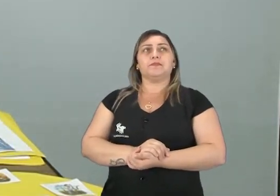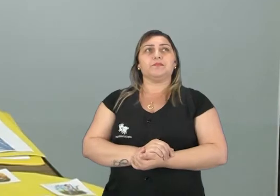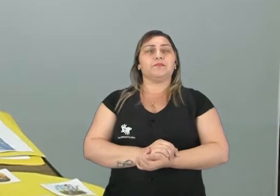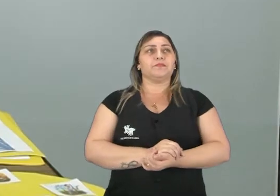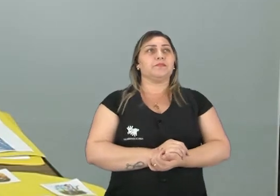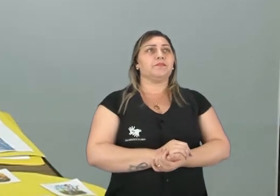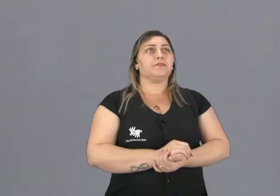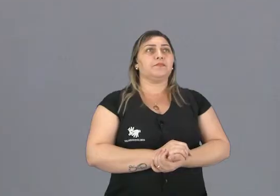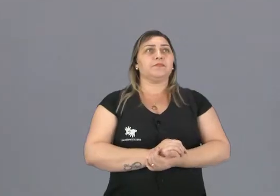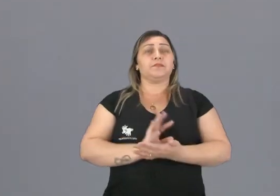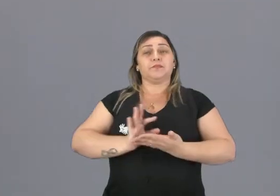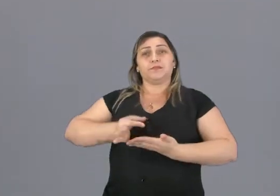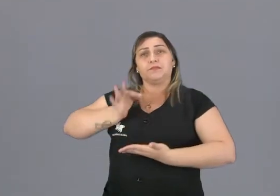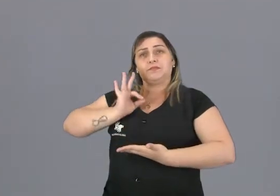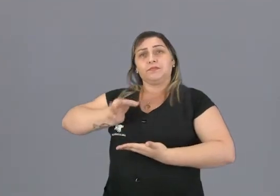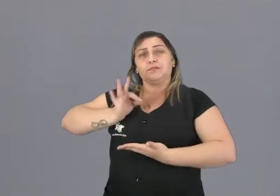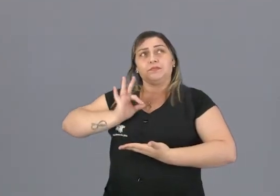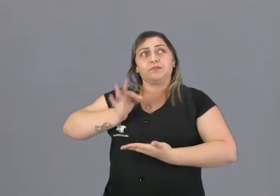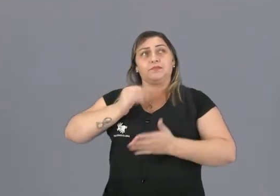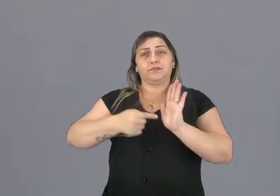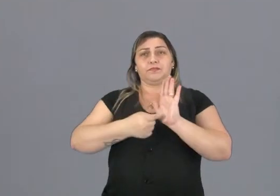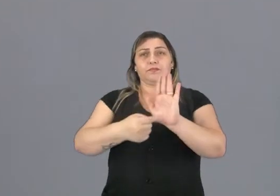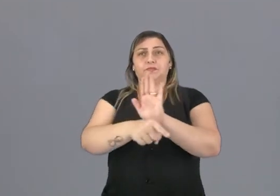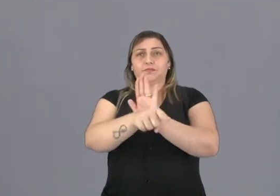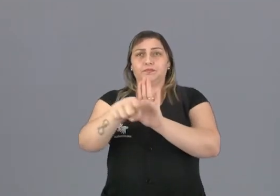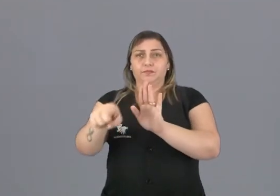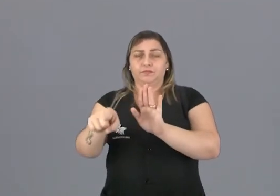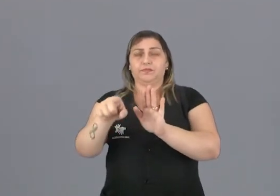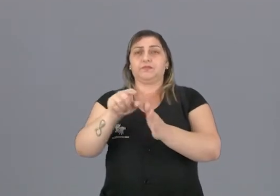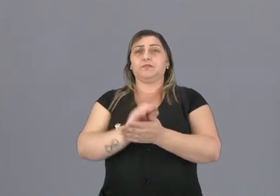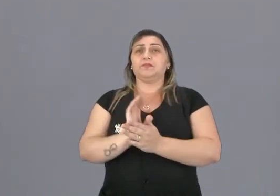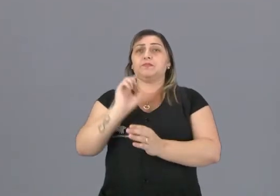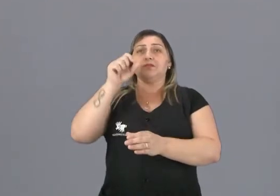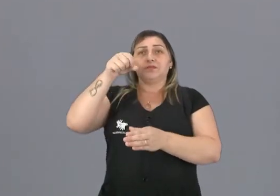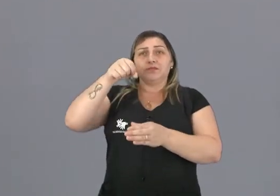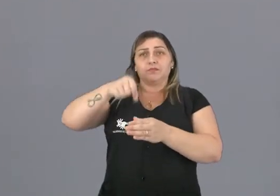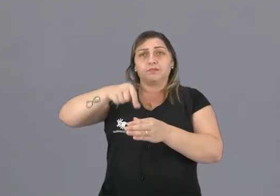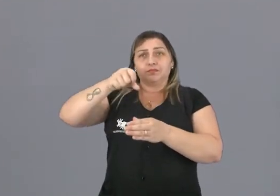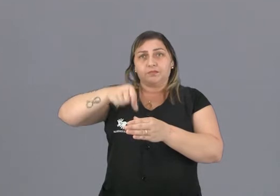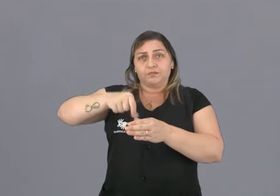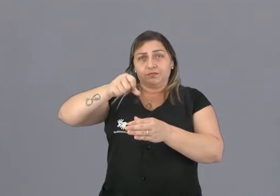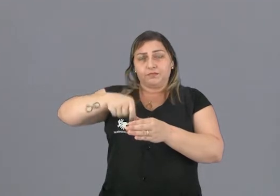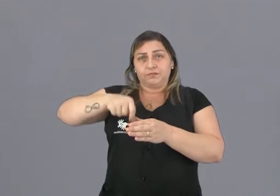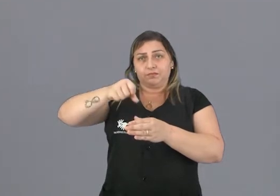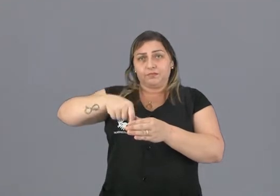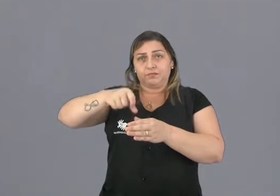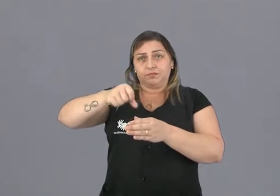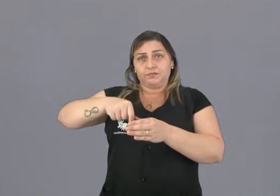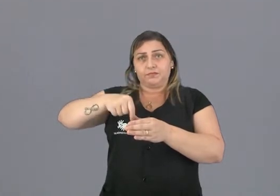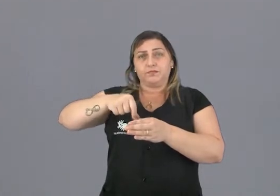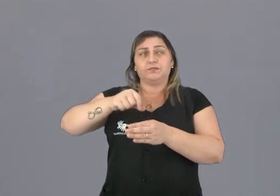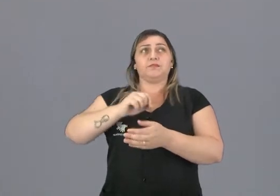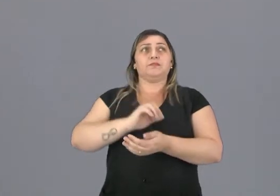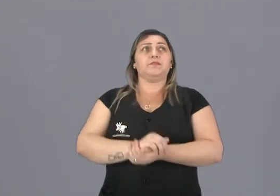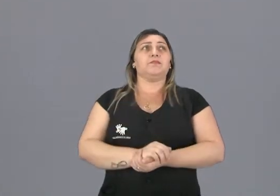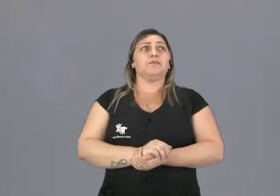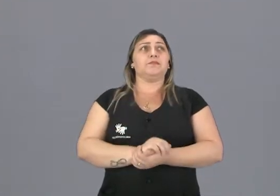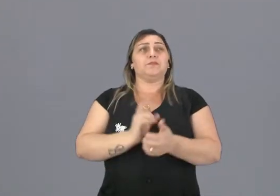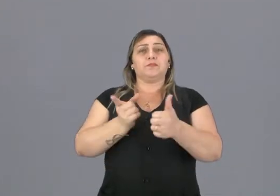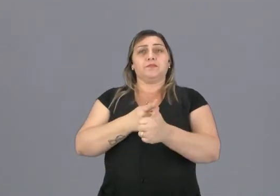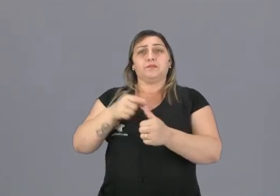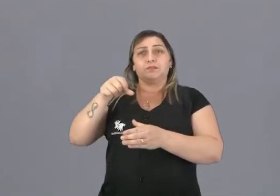Então, o café, tá? Vou mostrar para vocês aqui, o café é plantado ao pó, certo? Então, temos aqui o número 1, que